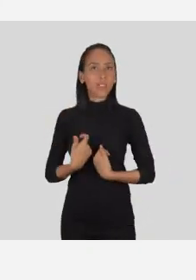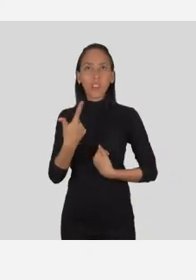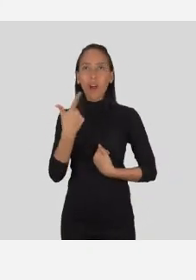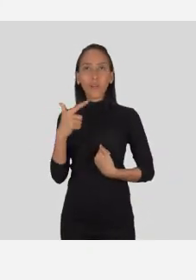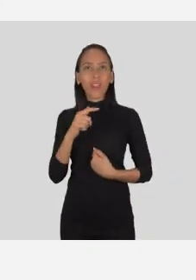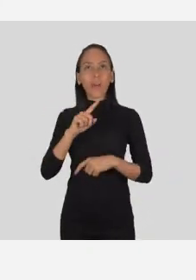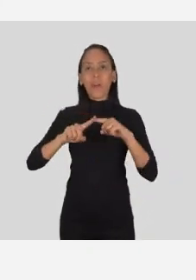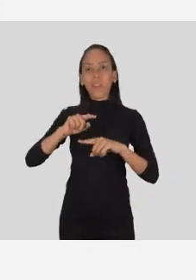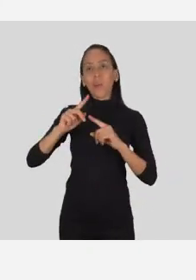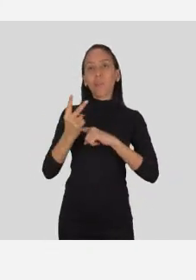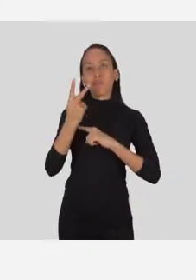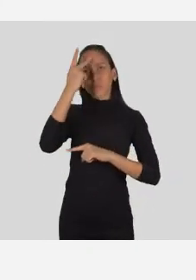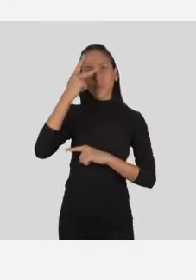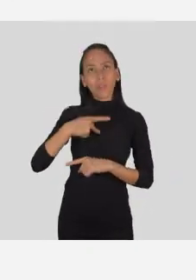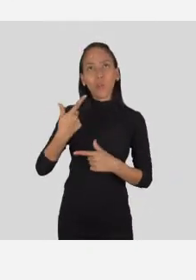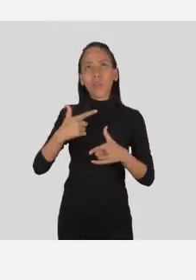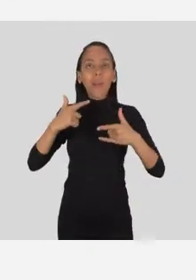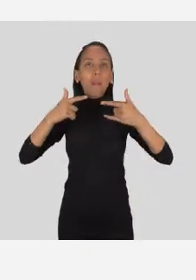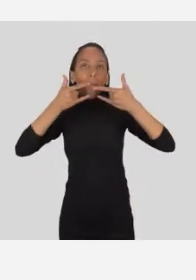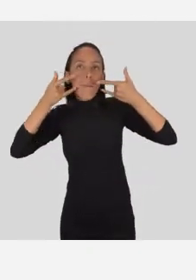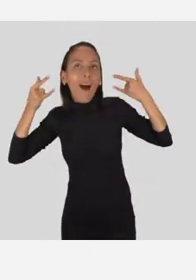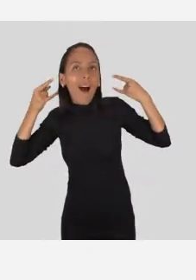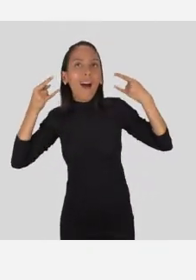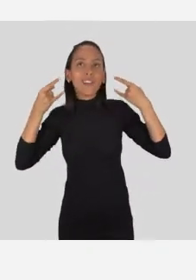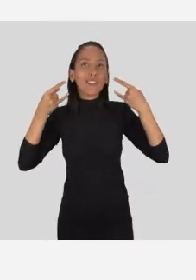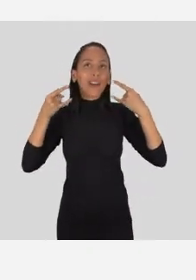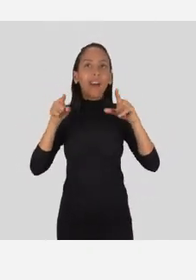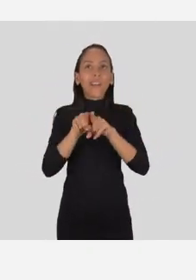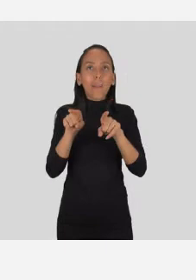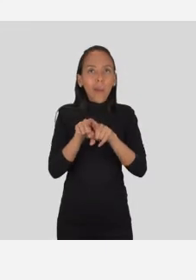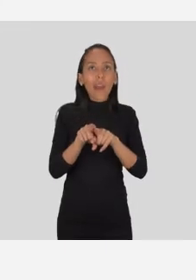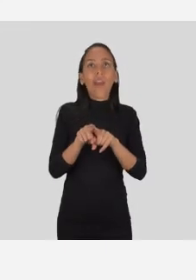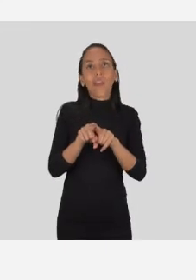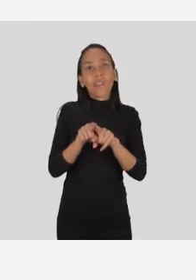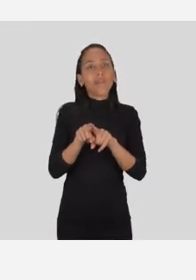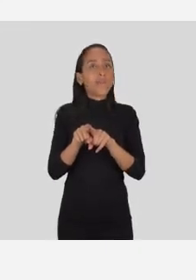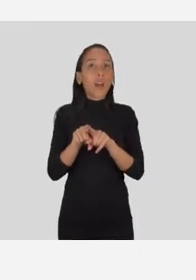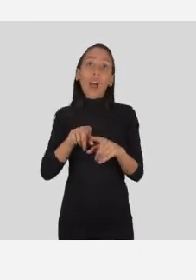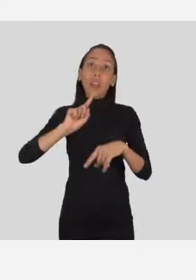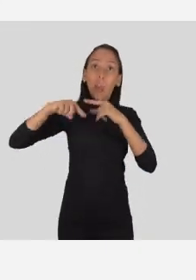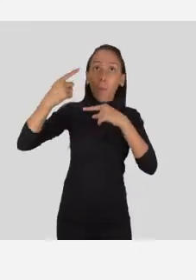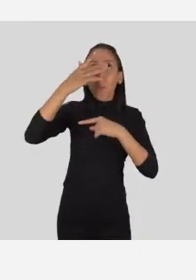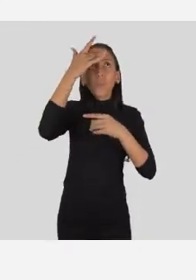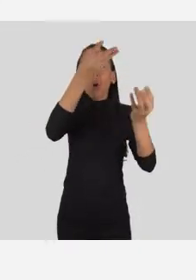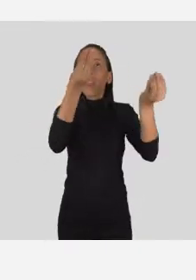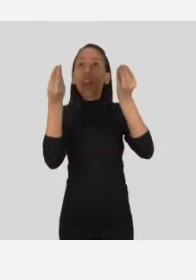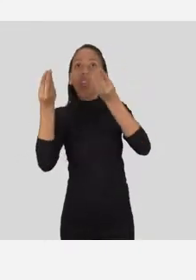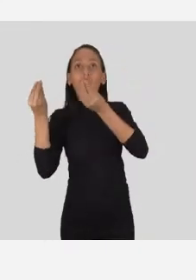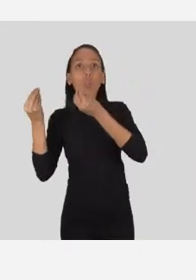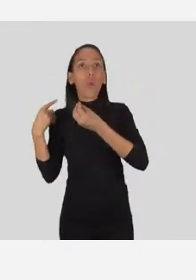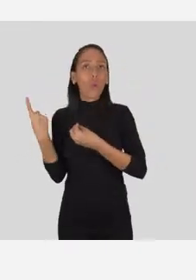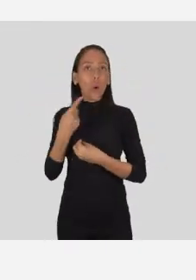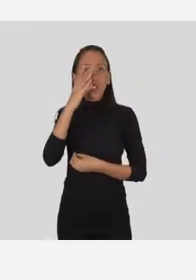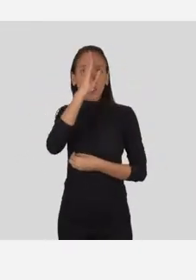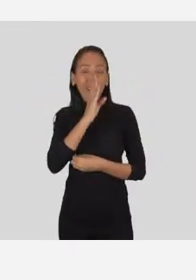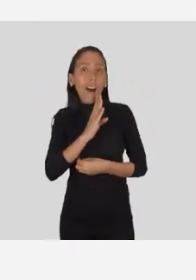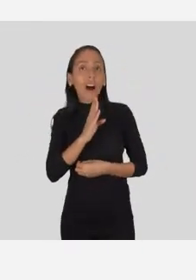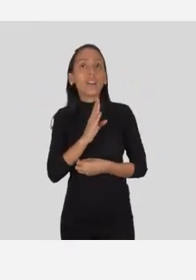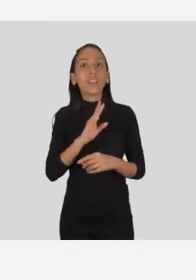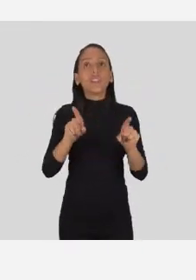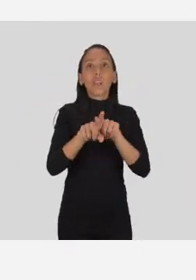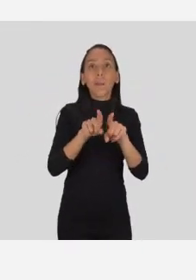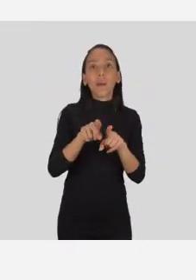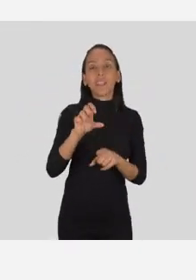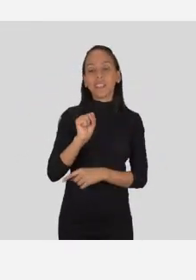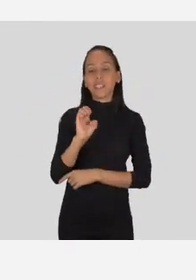tinha máscara. Logo depois a gente começou a ganhar a doação, né? E aí, em seguida, a CESAI fez uma